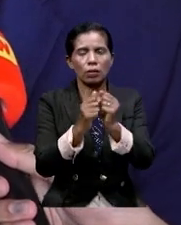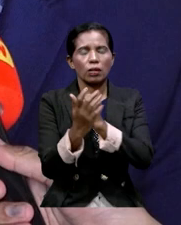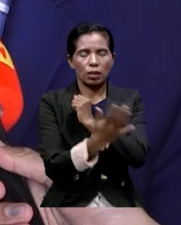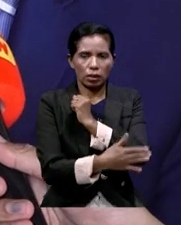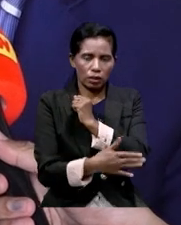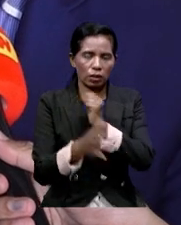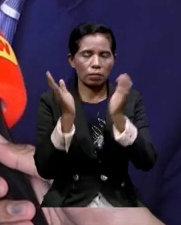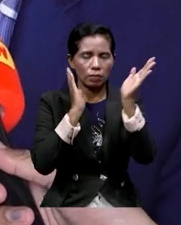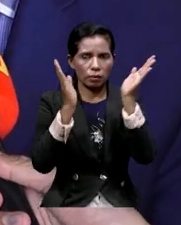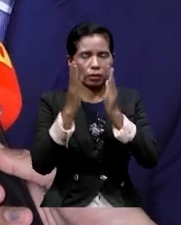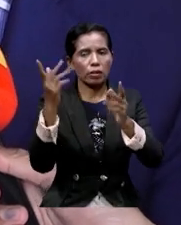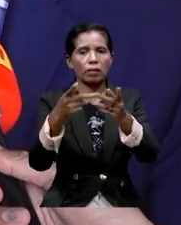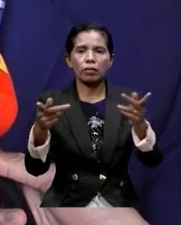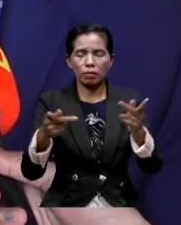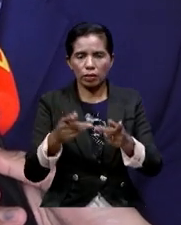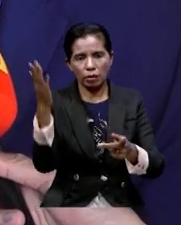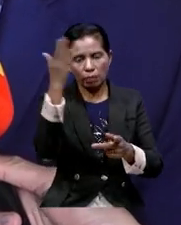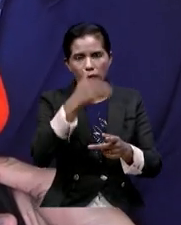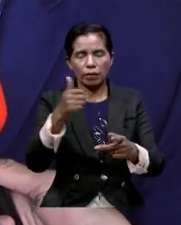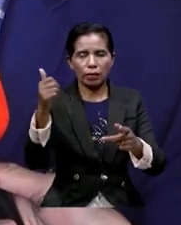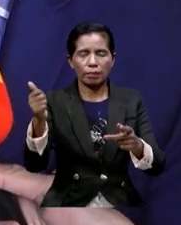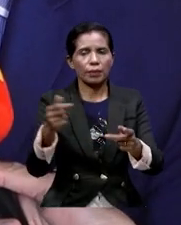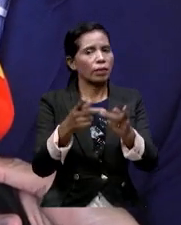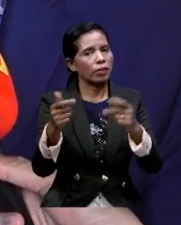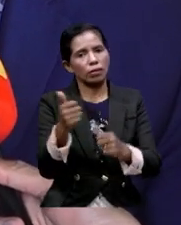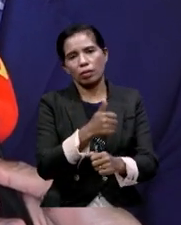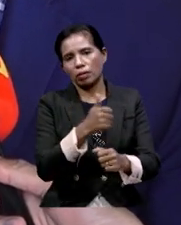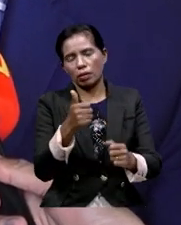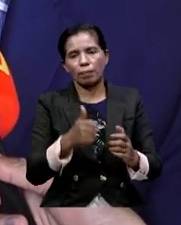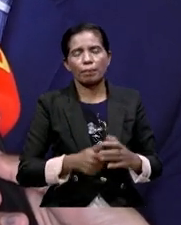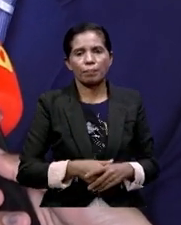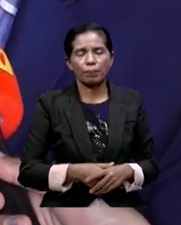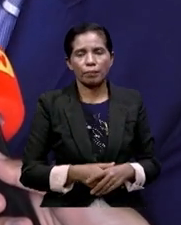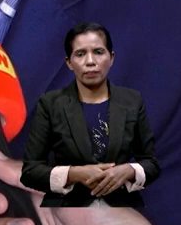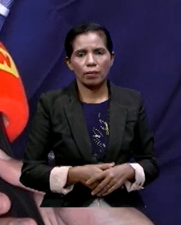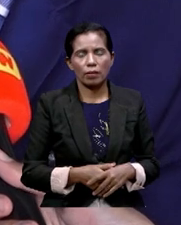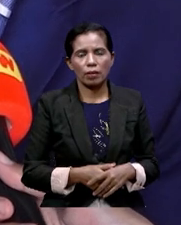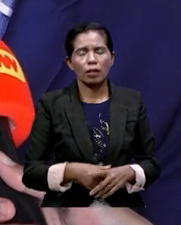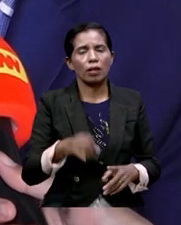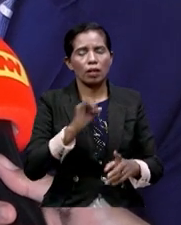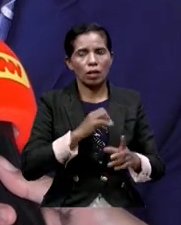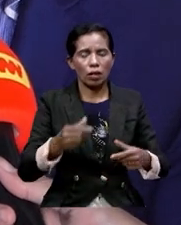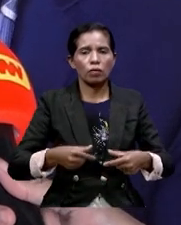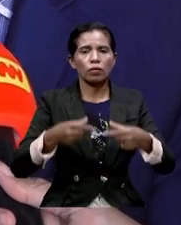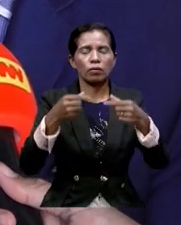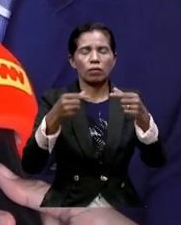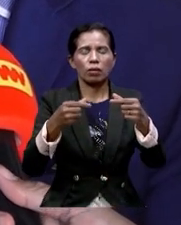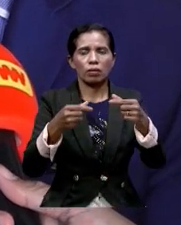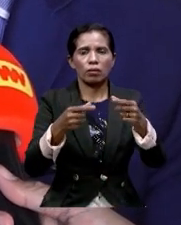de e a área turismo, no almoço área Circelo, que neve ao entrega para o embaixador,